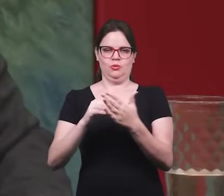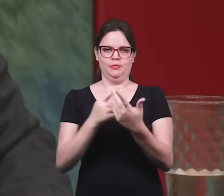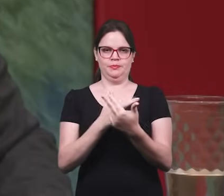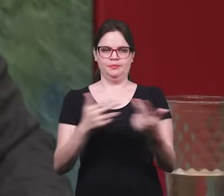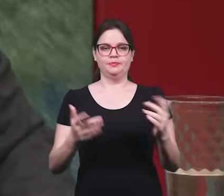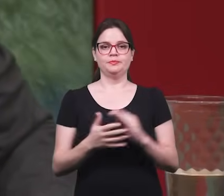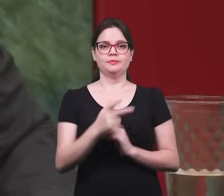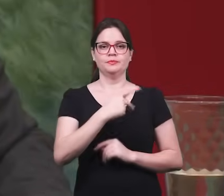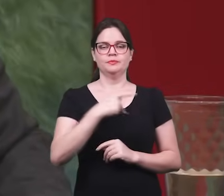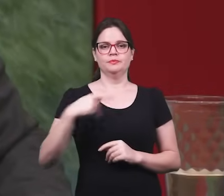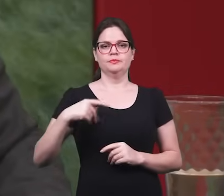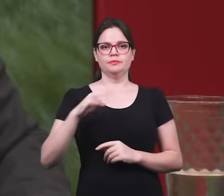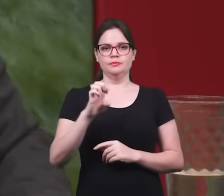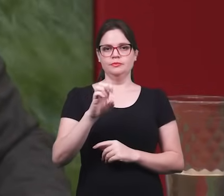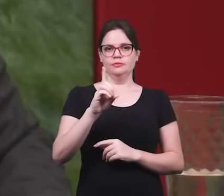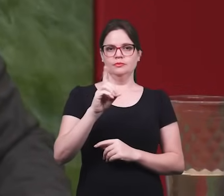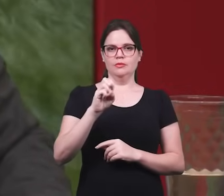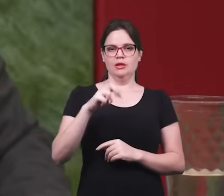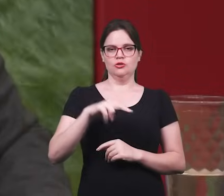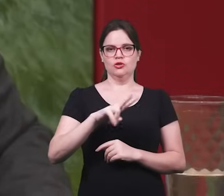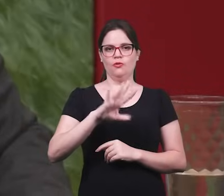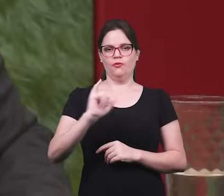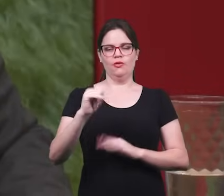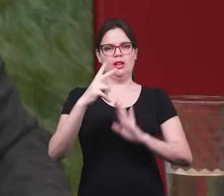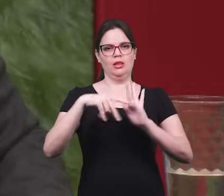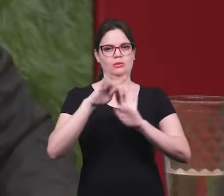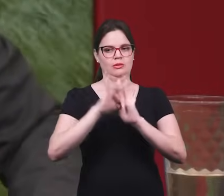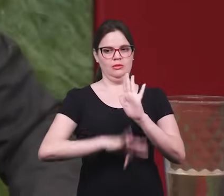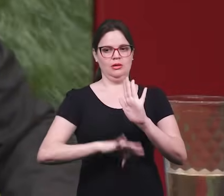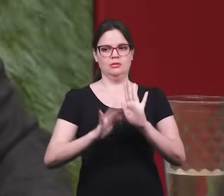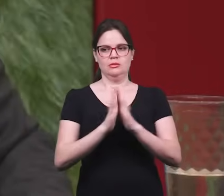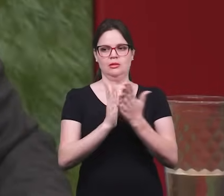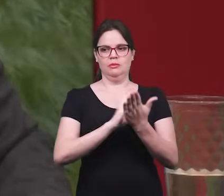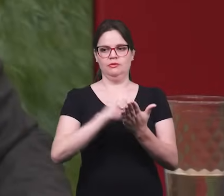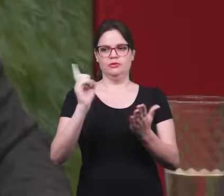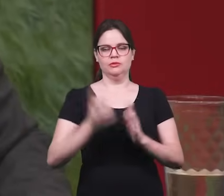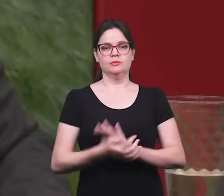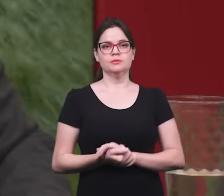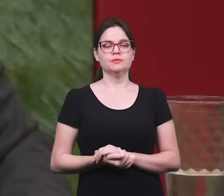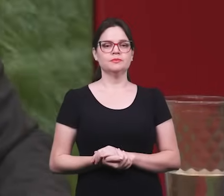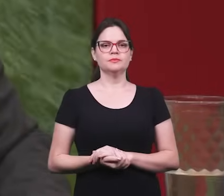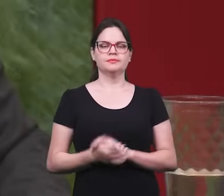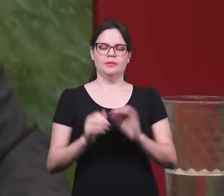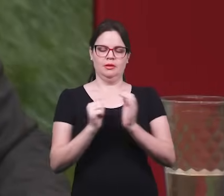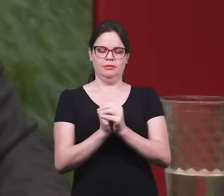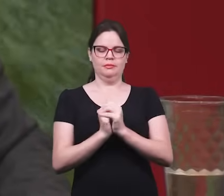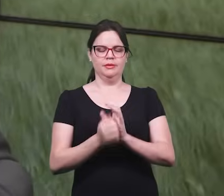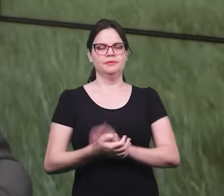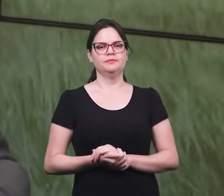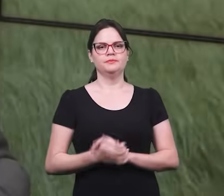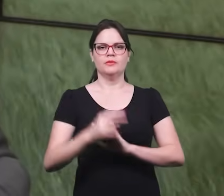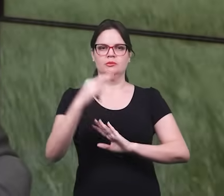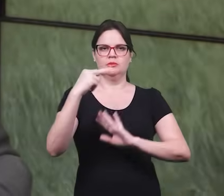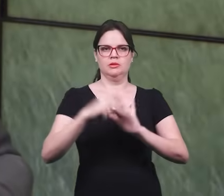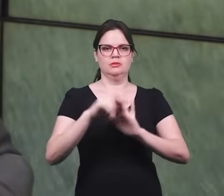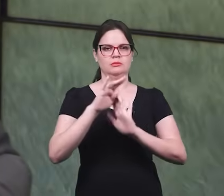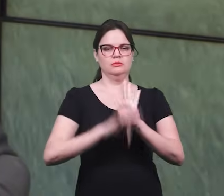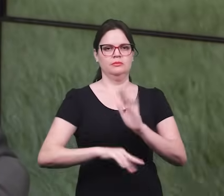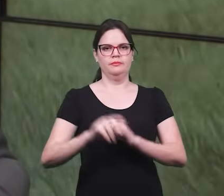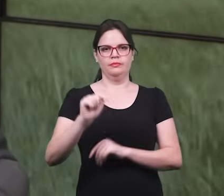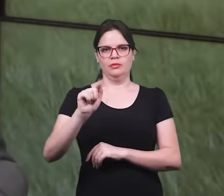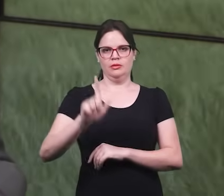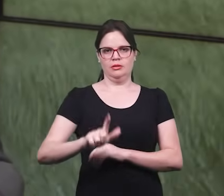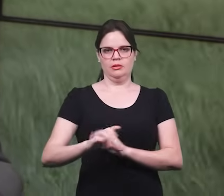pastor vai abrir com texto da palavra do senhor amém nós vamos ler meus irmãos